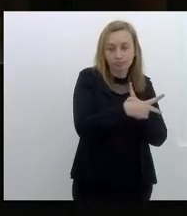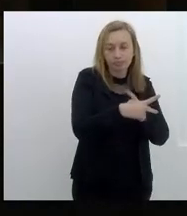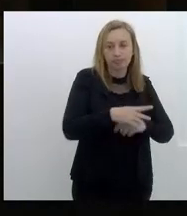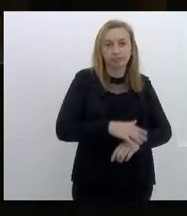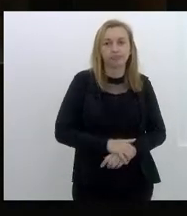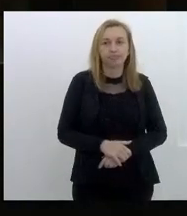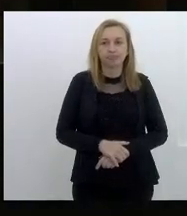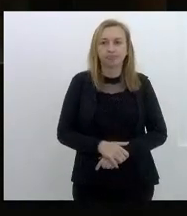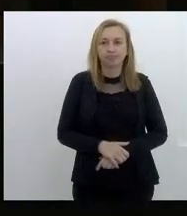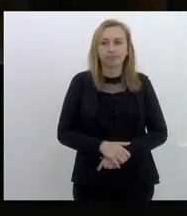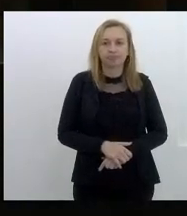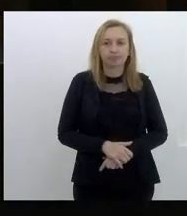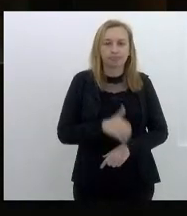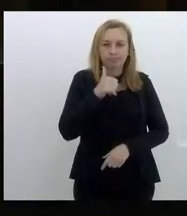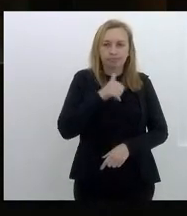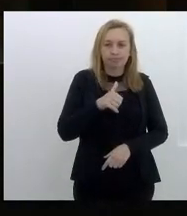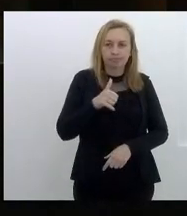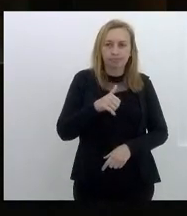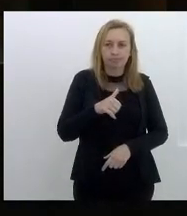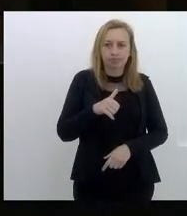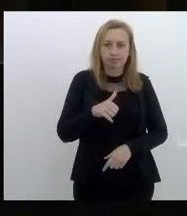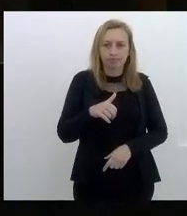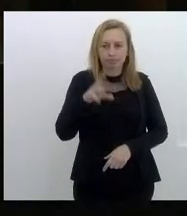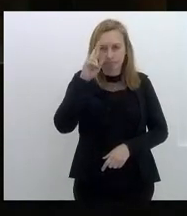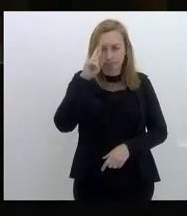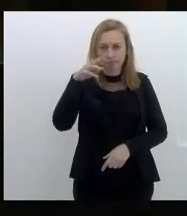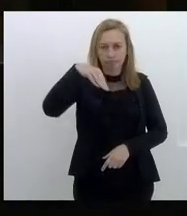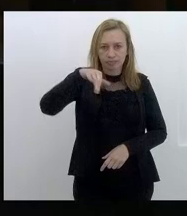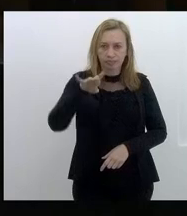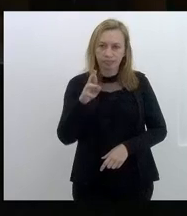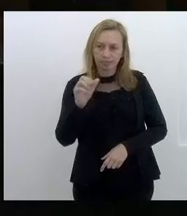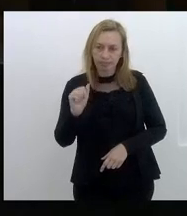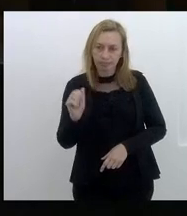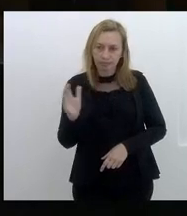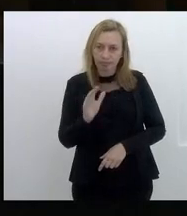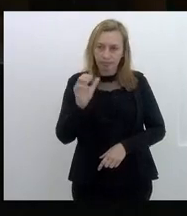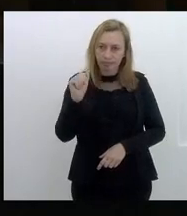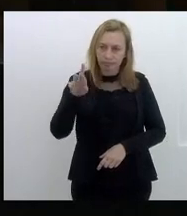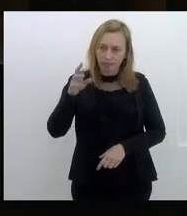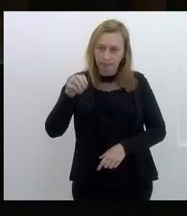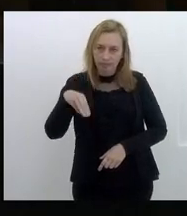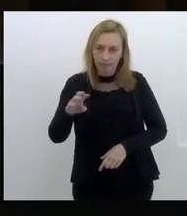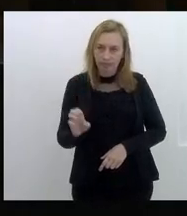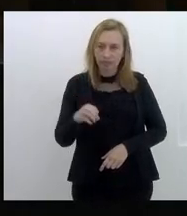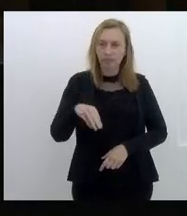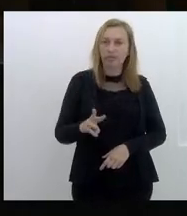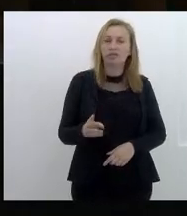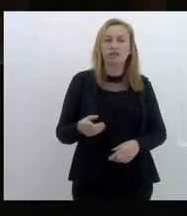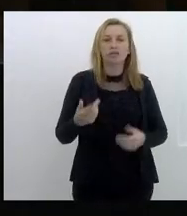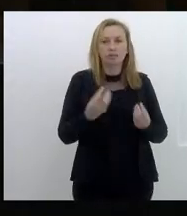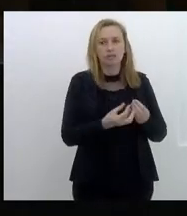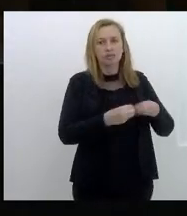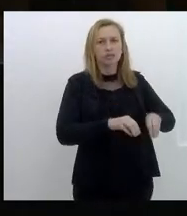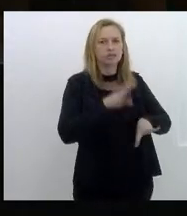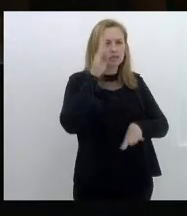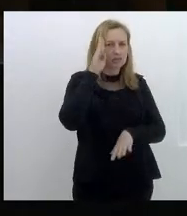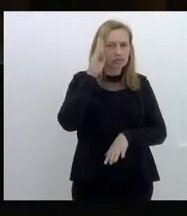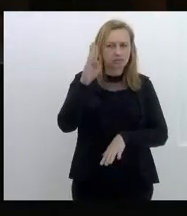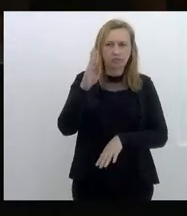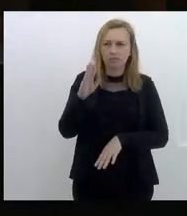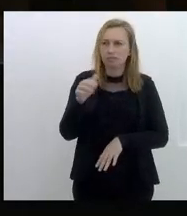Previdência a senhora Maria Carmem vai prejudicar em especial as mulheres isso é muito grave